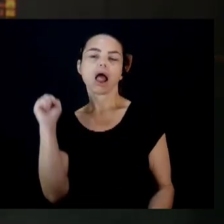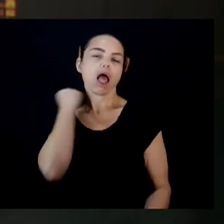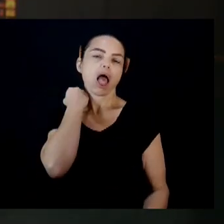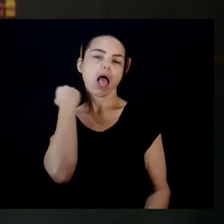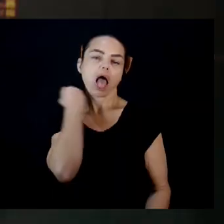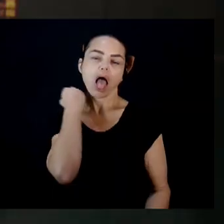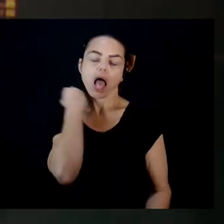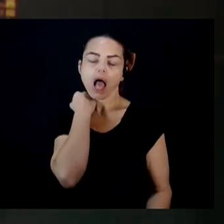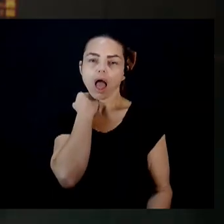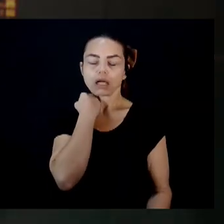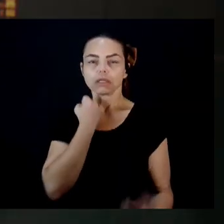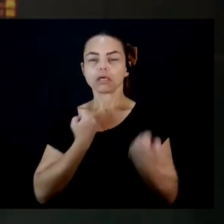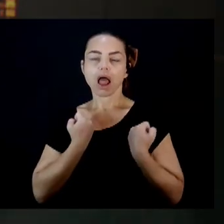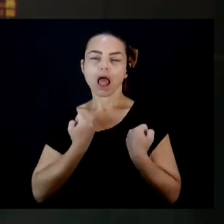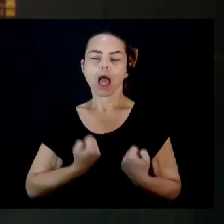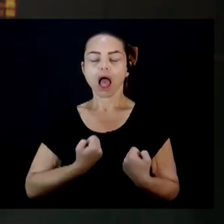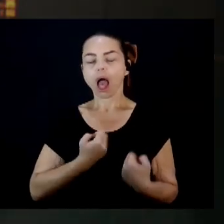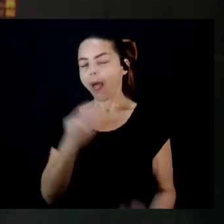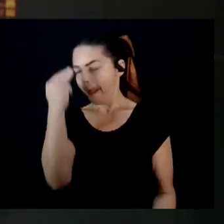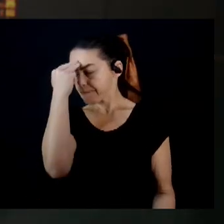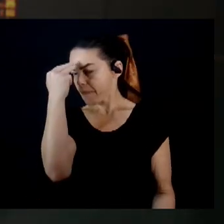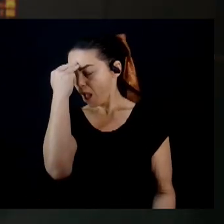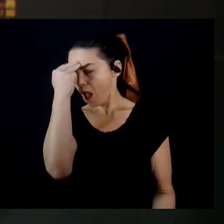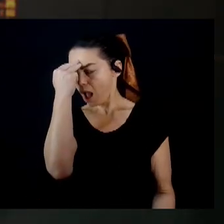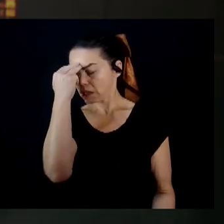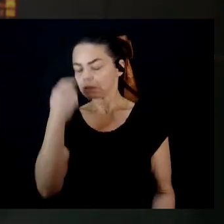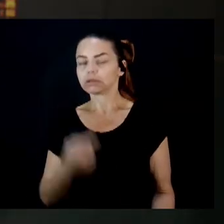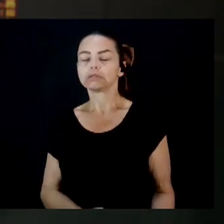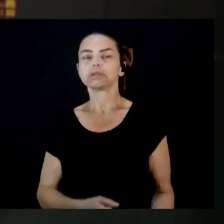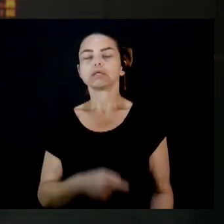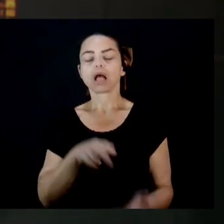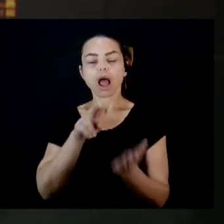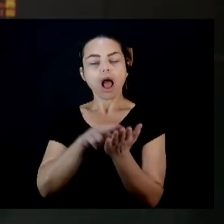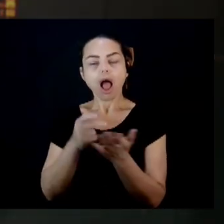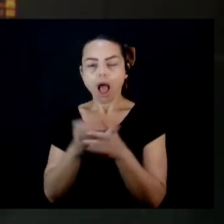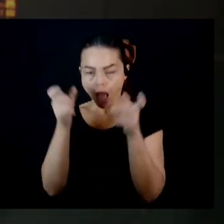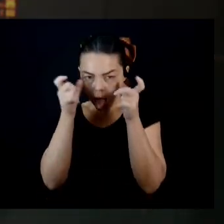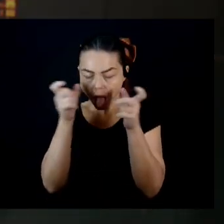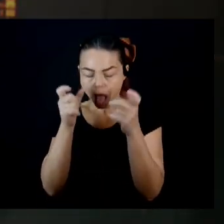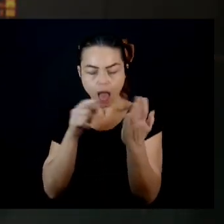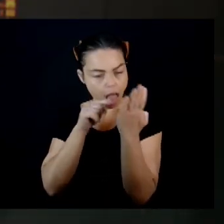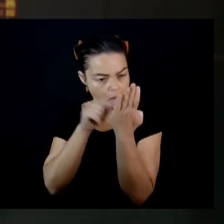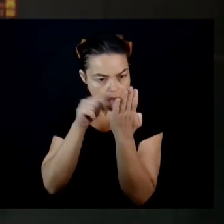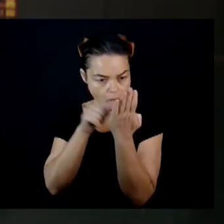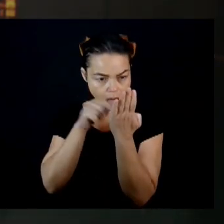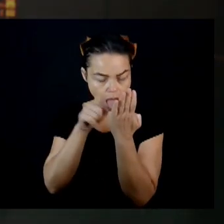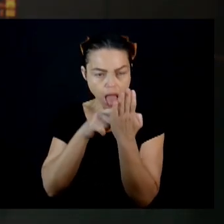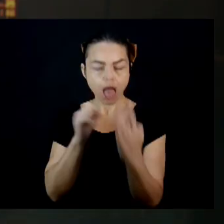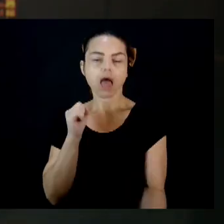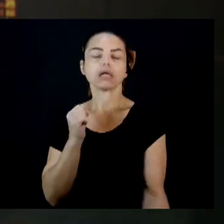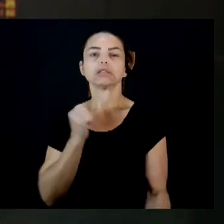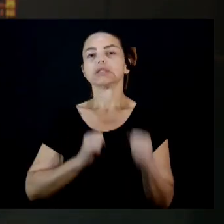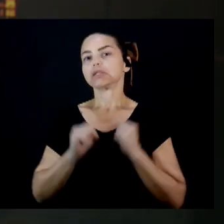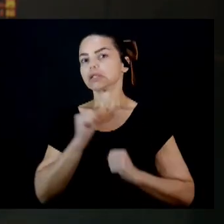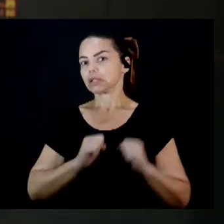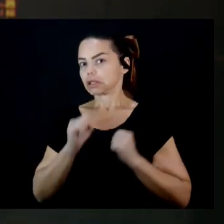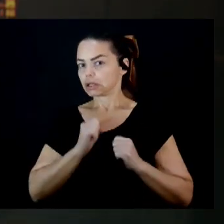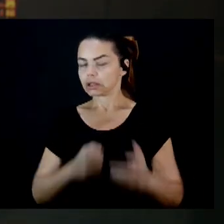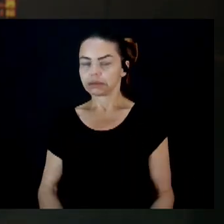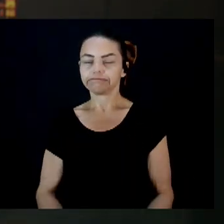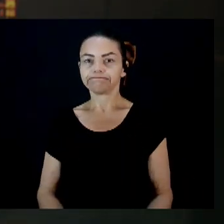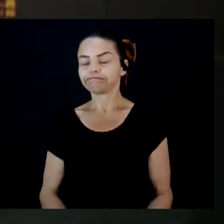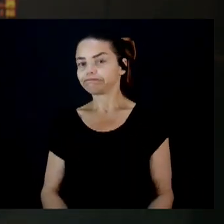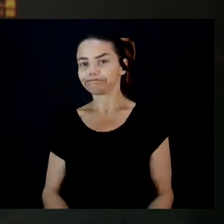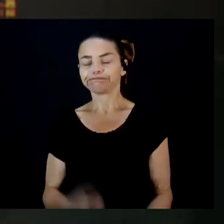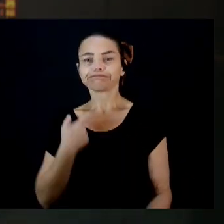sobrecarga mental, a falta de sono, o excesso de telas, a ansiedade e até alguns hábitos de vida